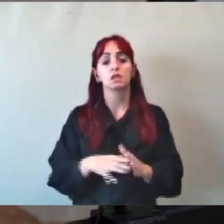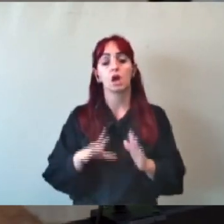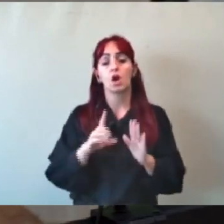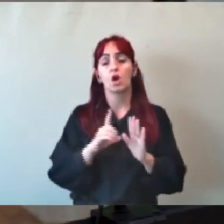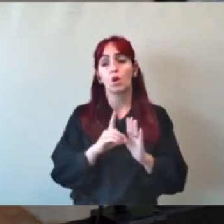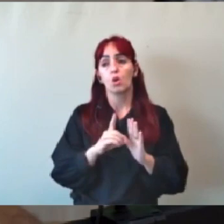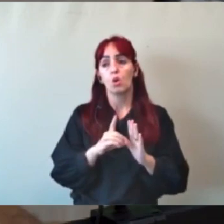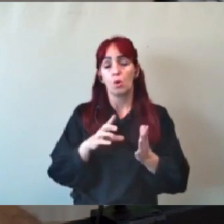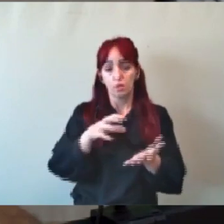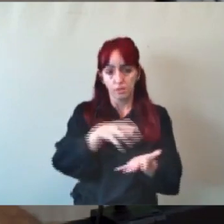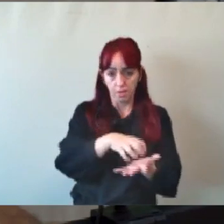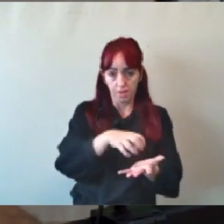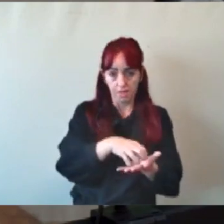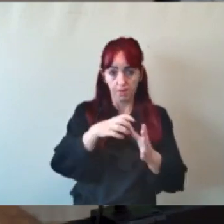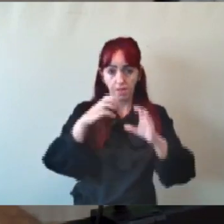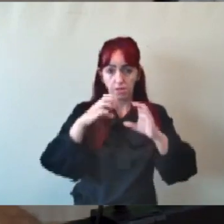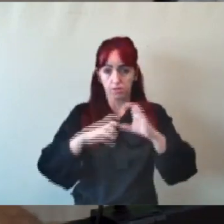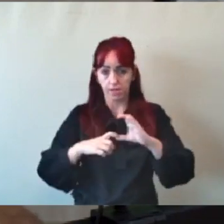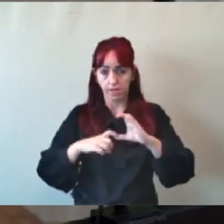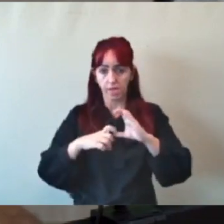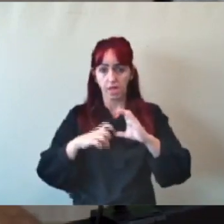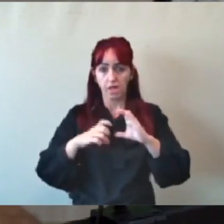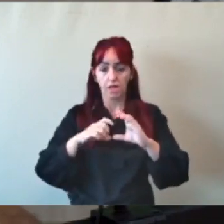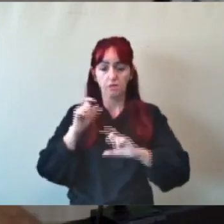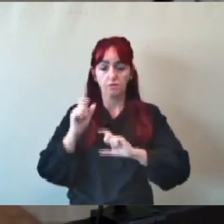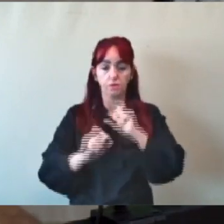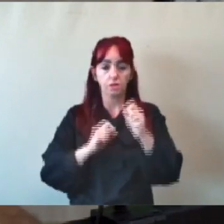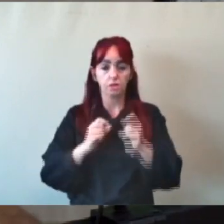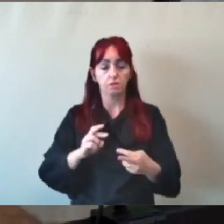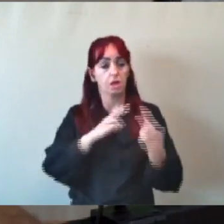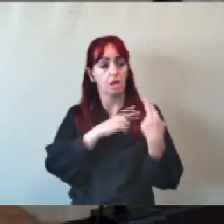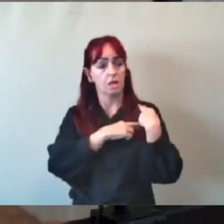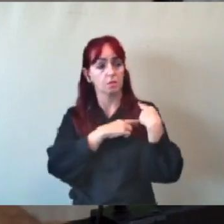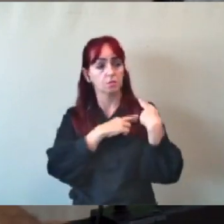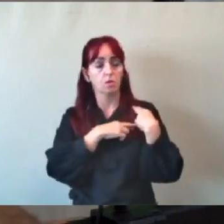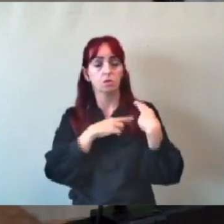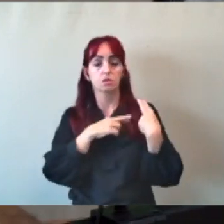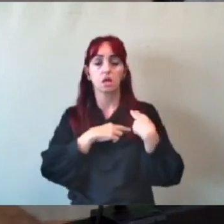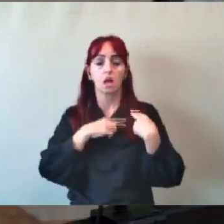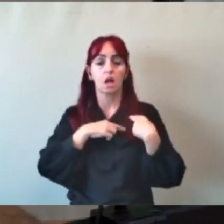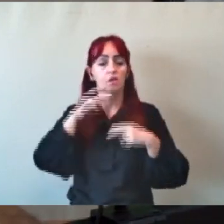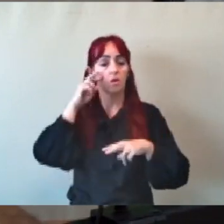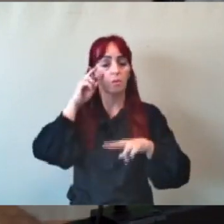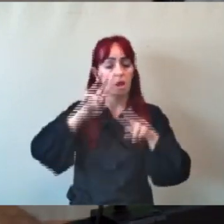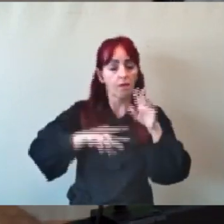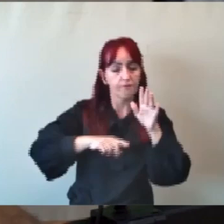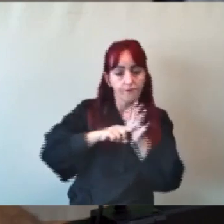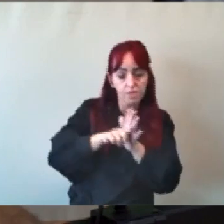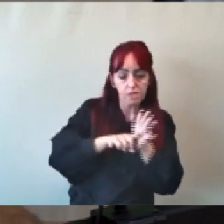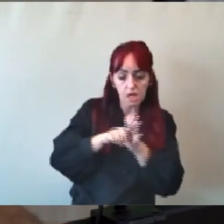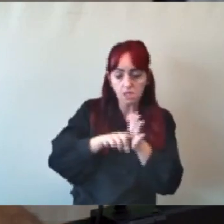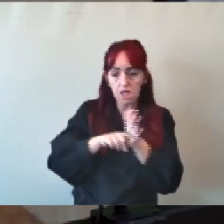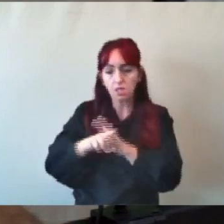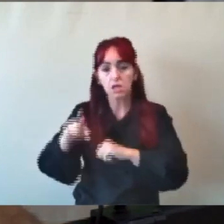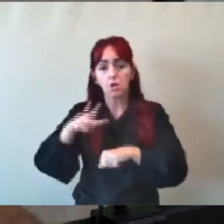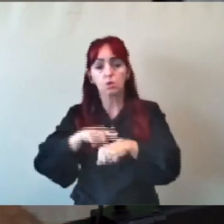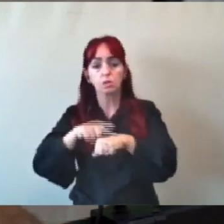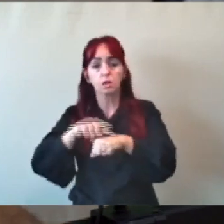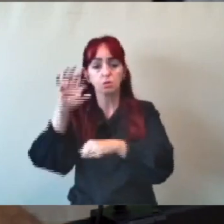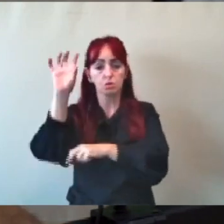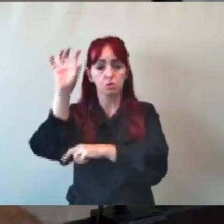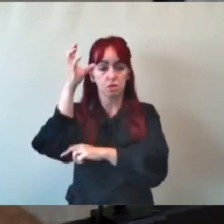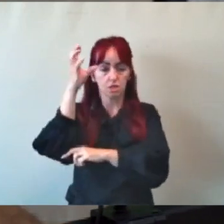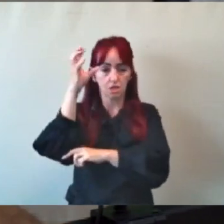DETRAN, será o responsável pela fiscalização do tempo dos semáforos.